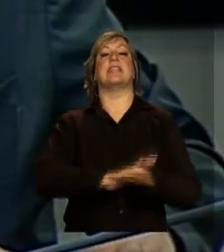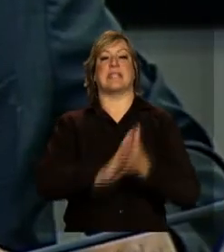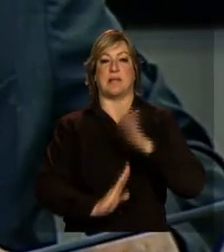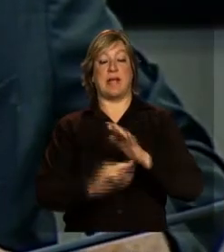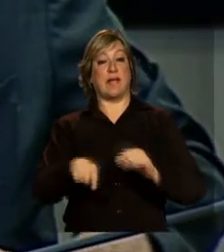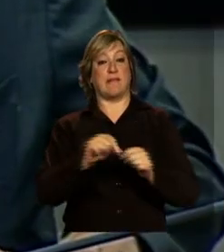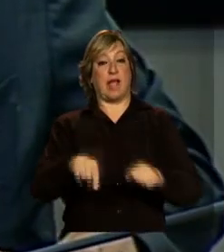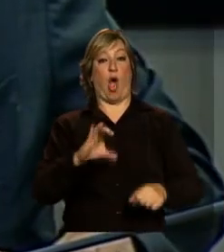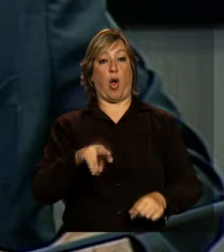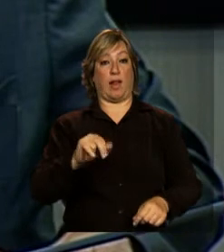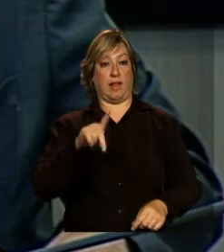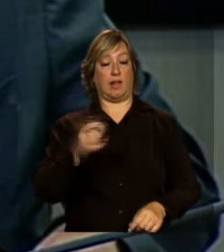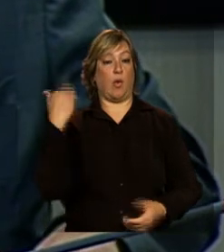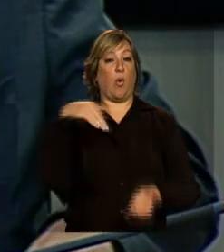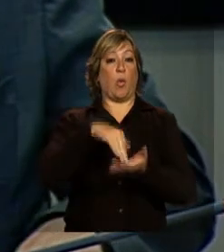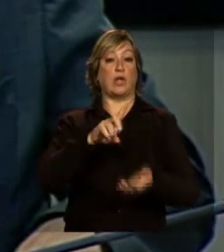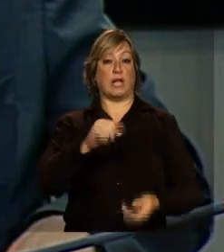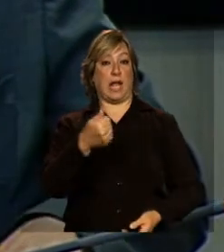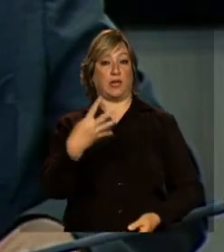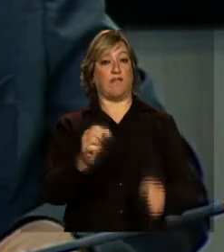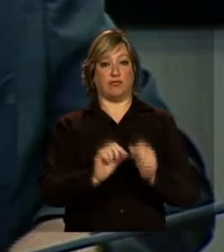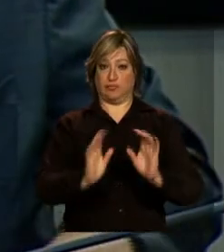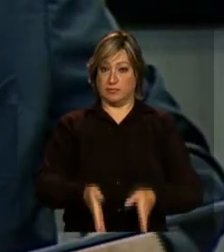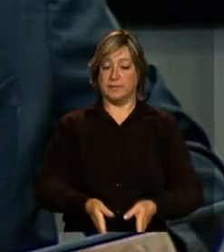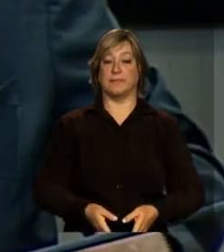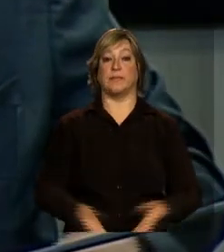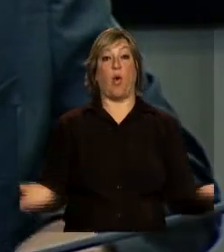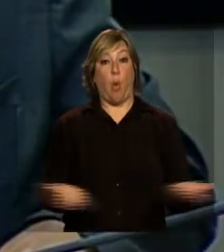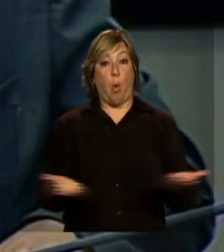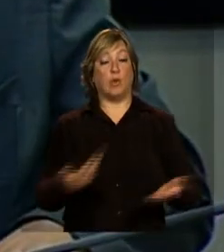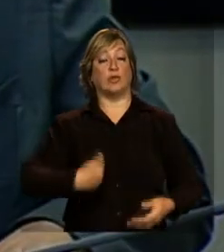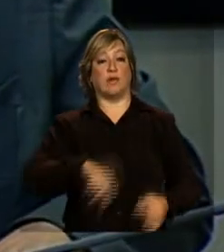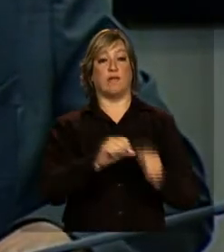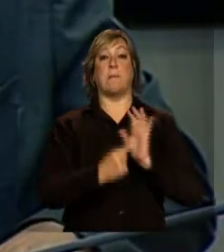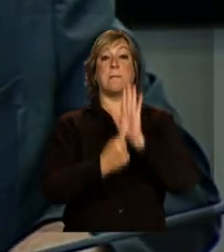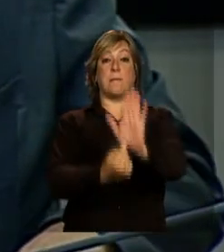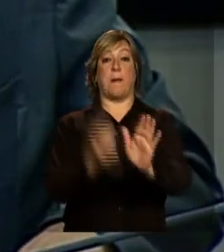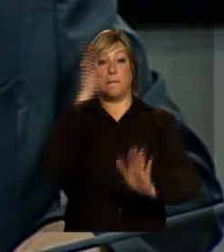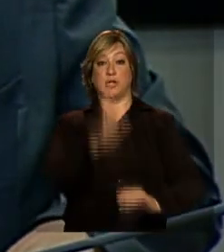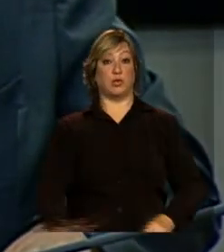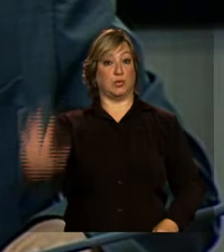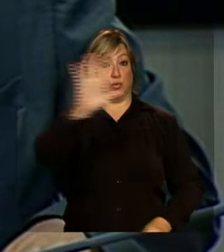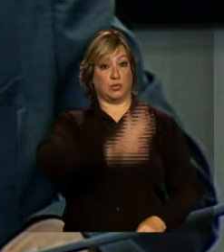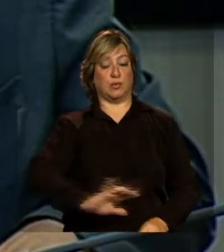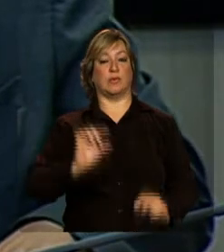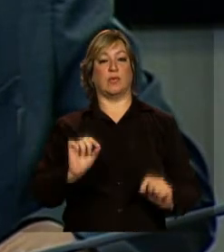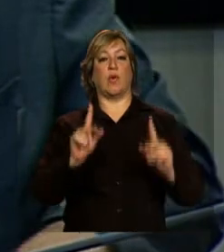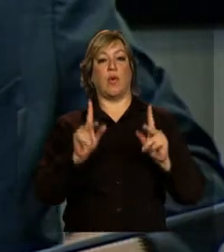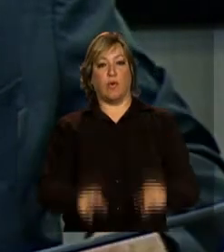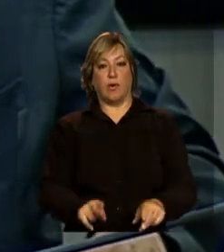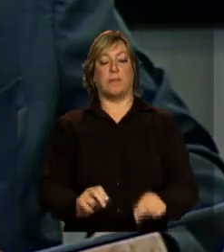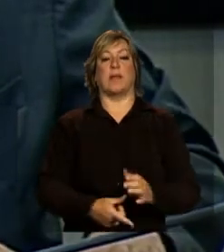no CONAD no último dia 14 e hoje nós estamos fazendo para todo o Brasil, conforme